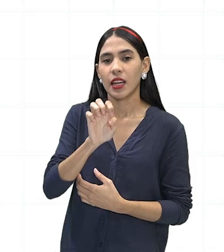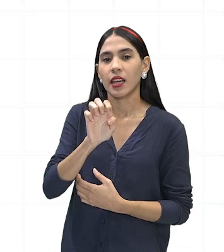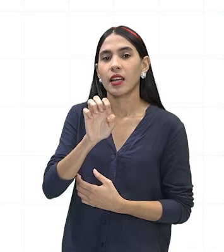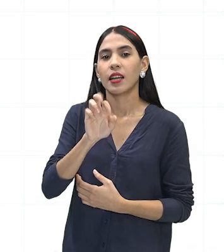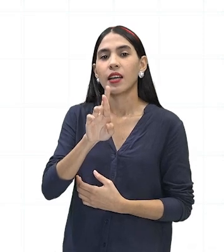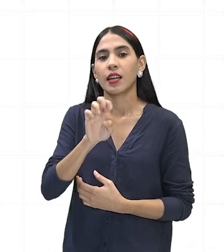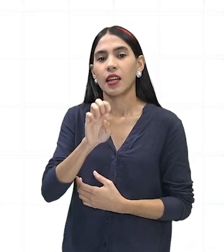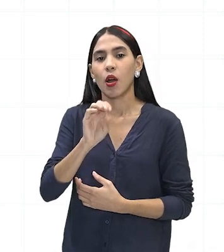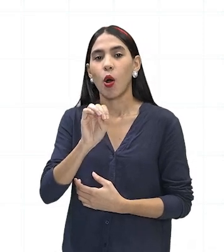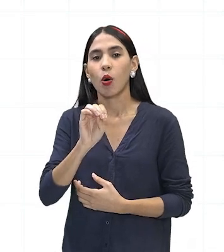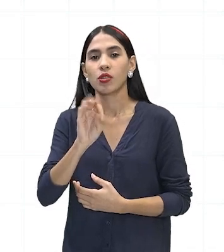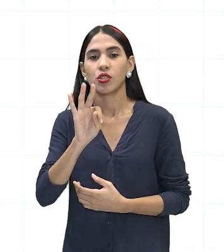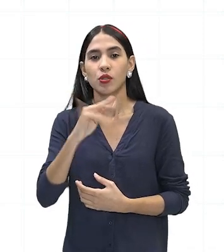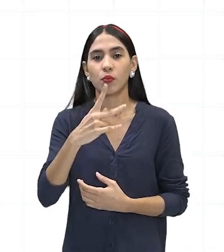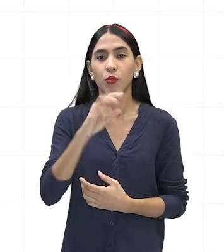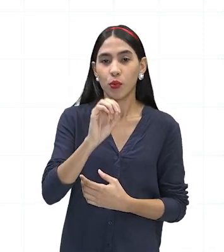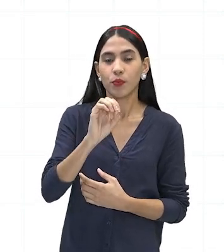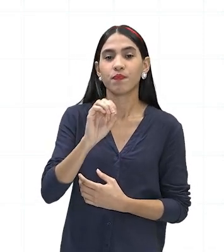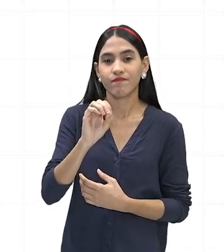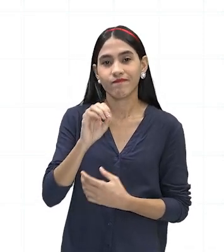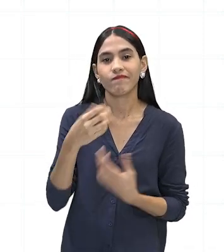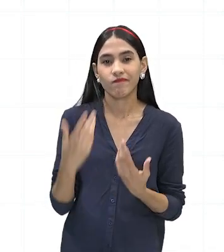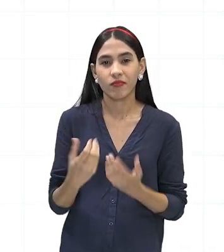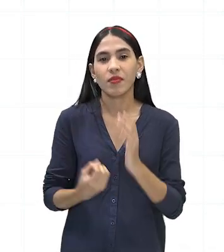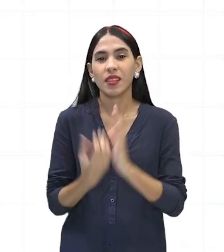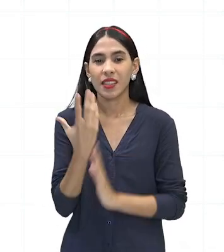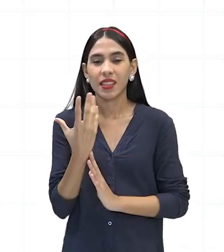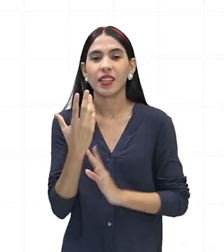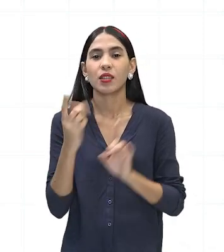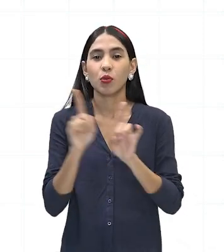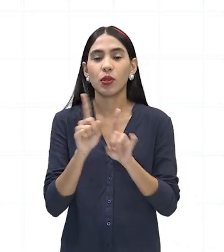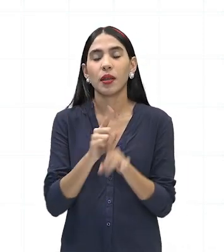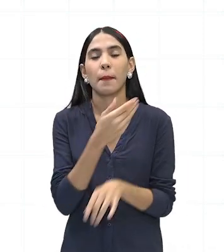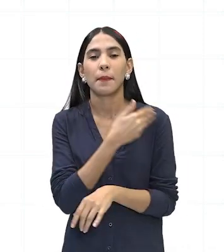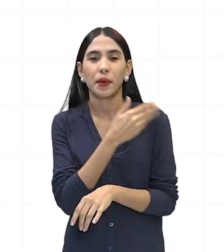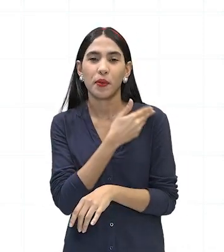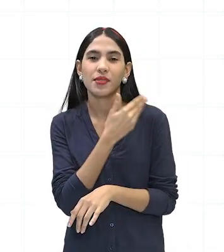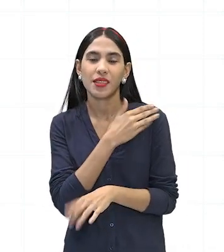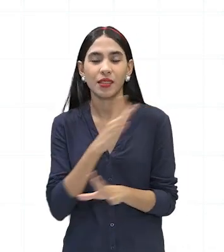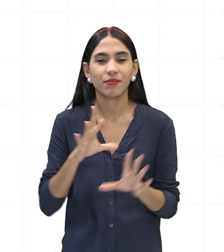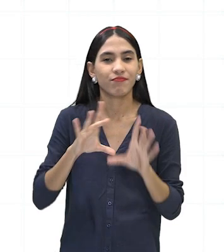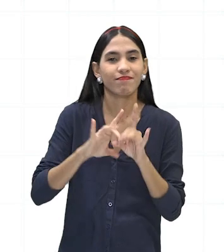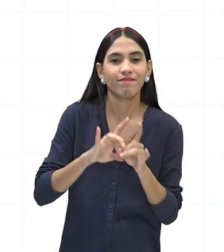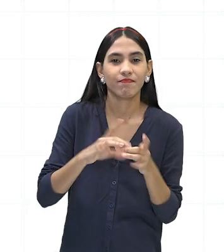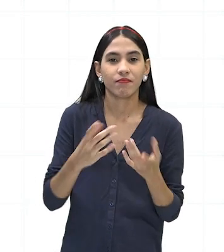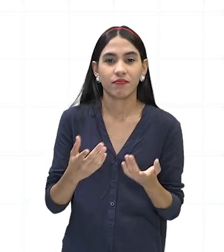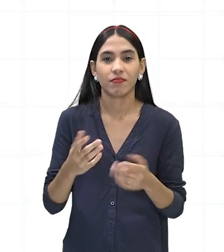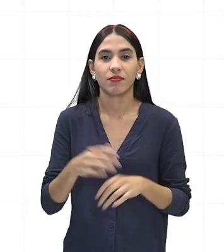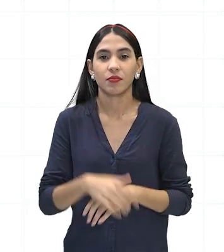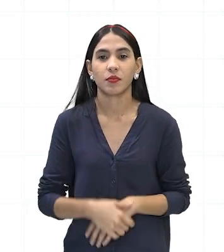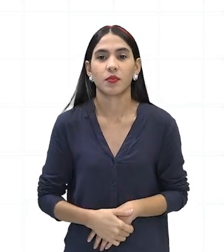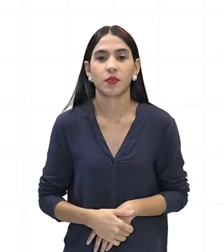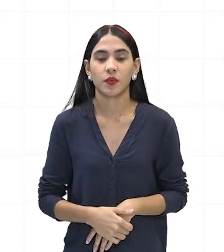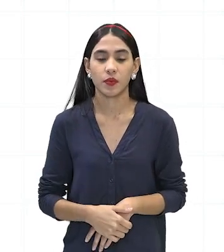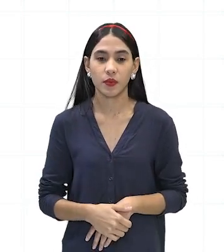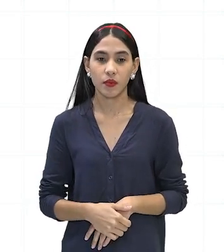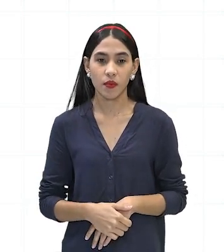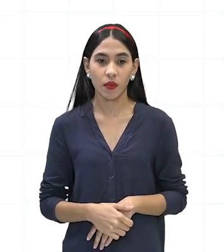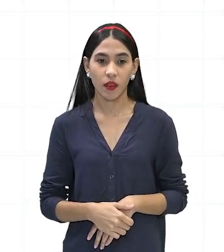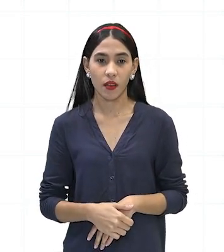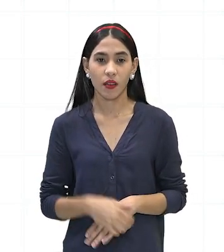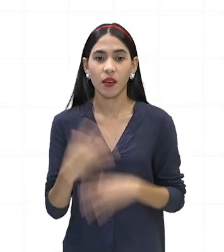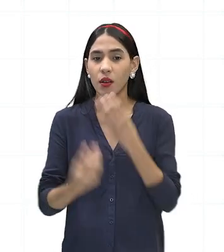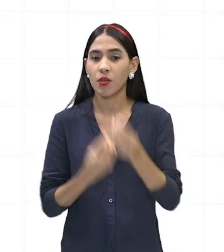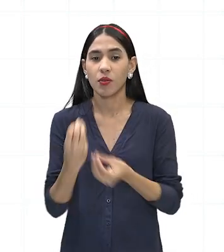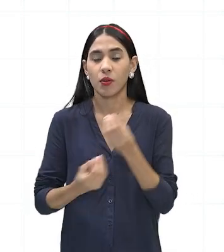estereotipando as pessoas e assim criando a questão do preconceito, já realizando a questão do preconceito. E quando